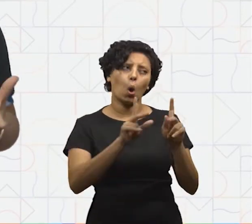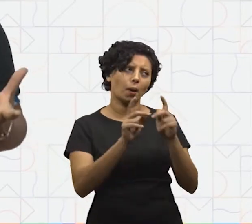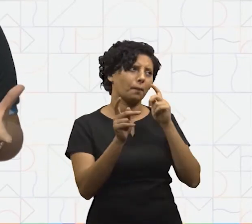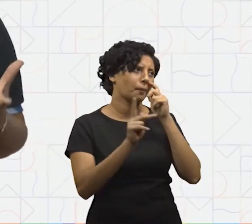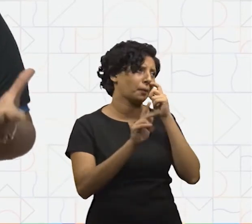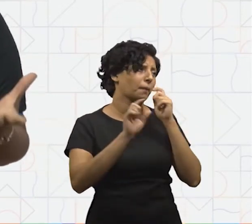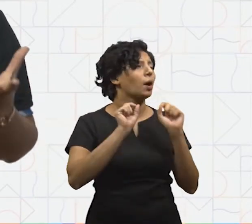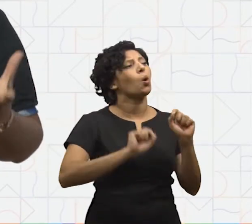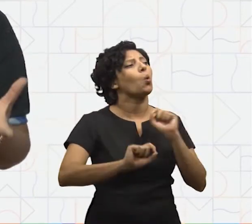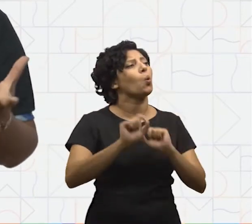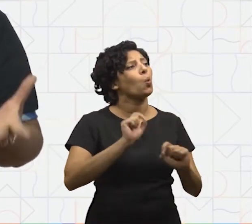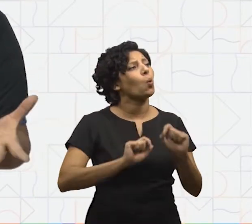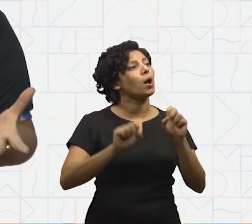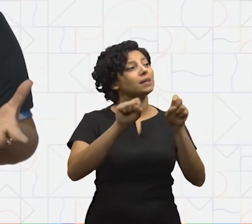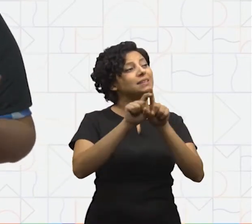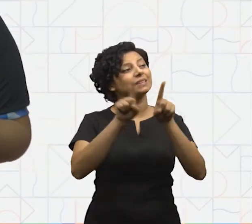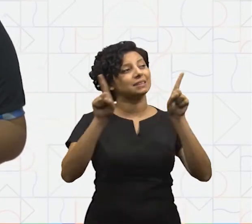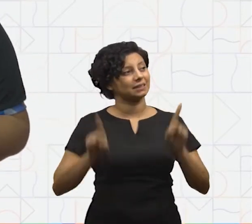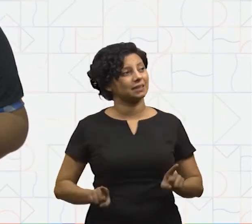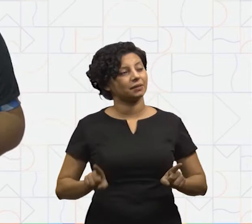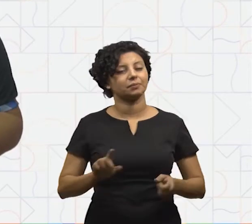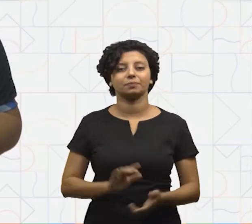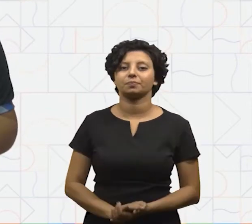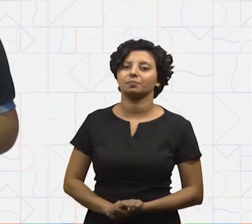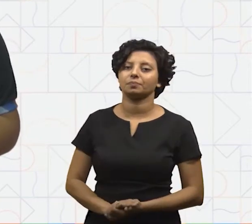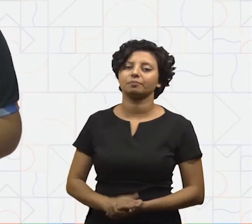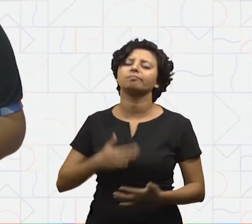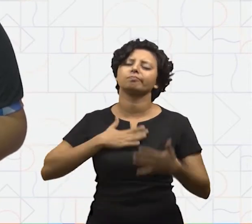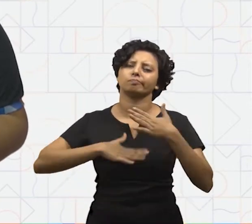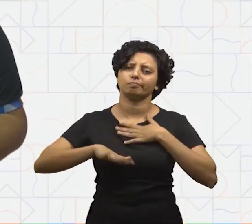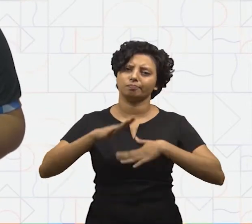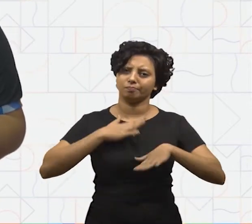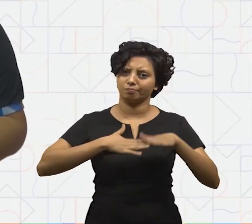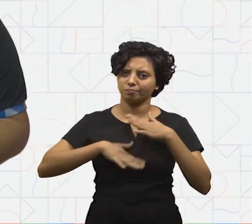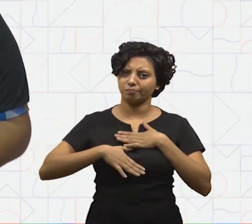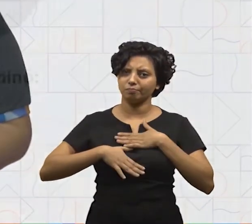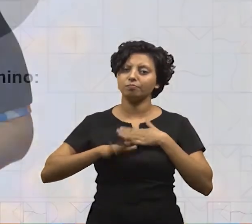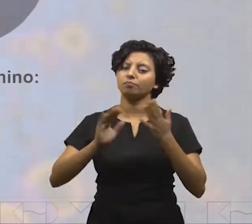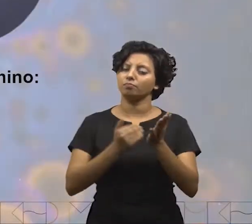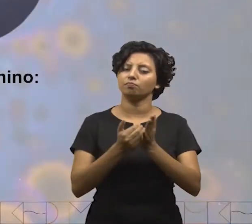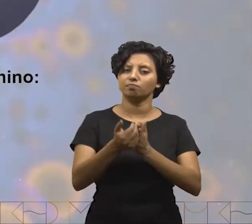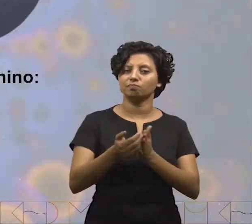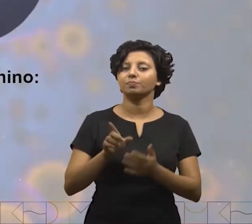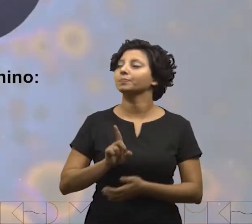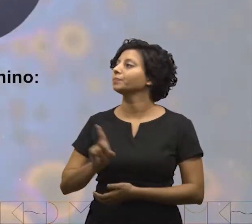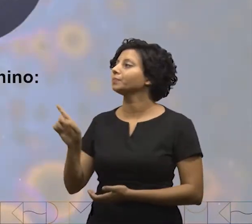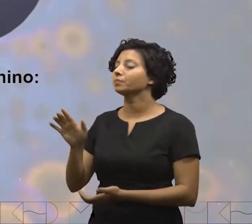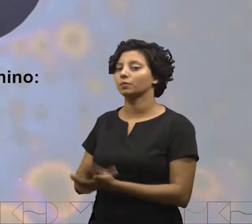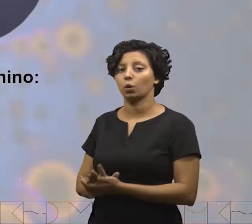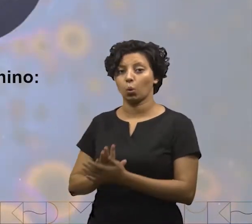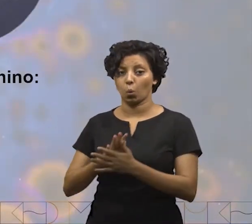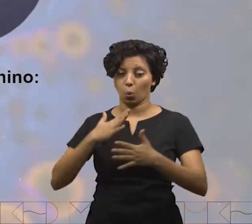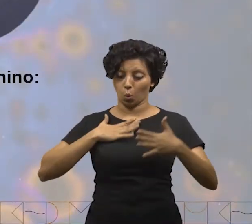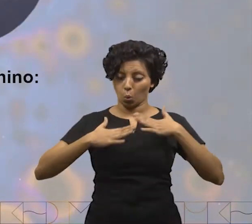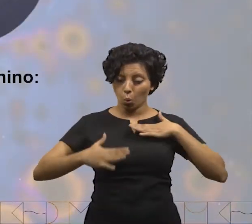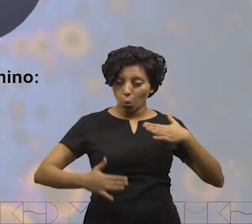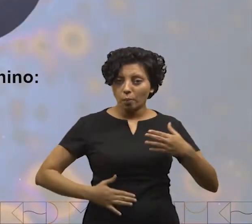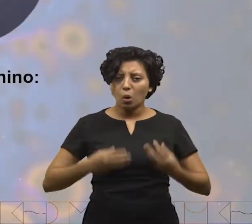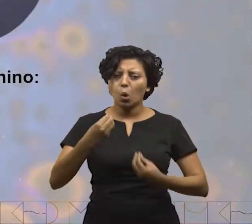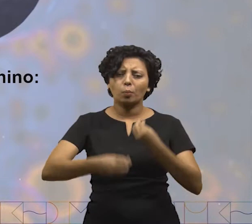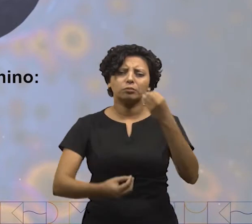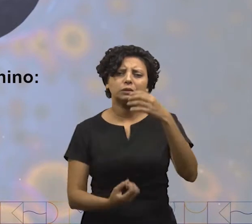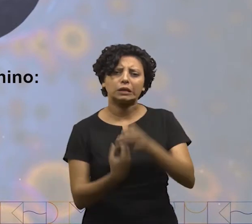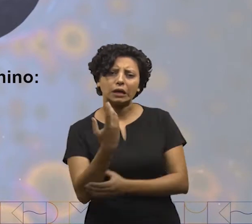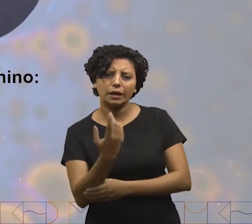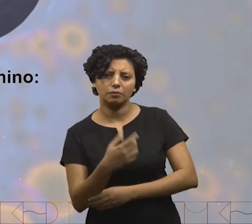o que são sistemas? Calma, vamos do começo. O nosso corpo começa a se formar a